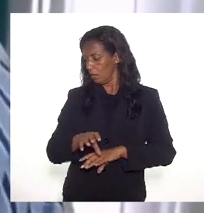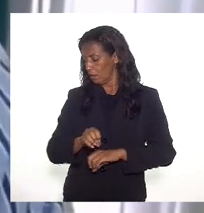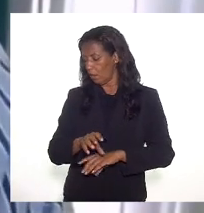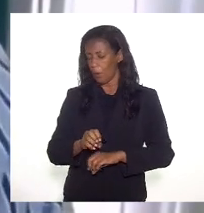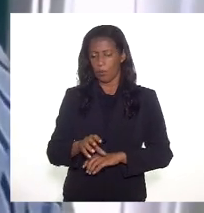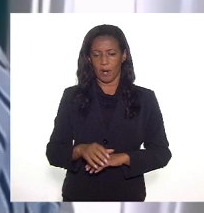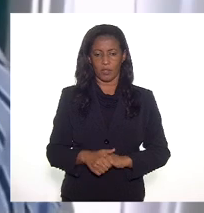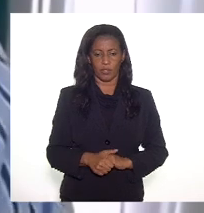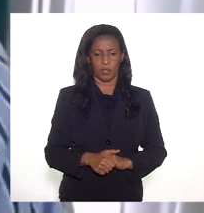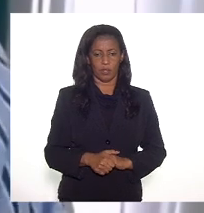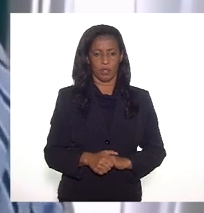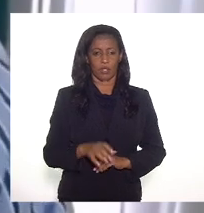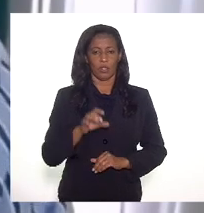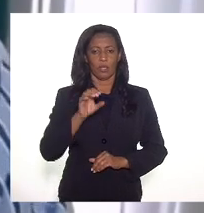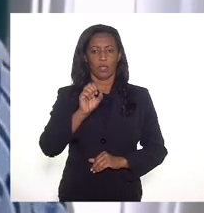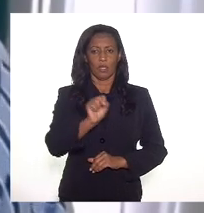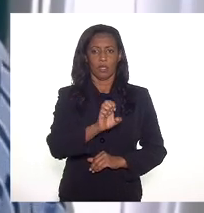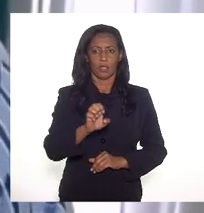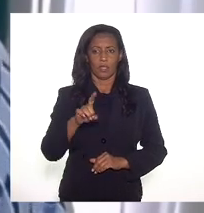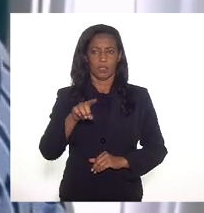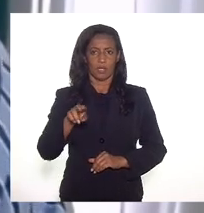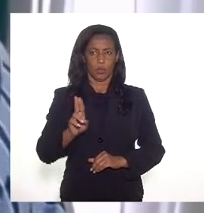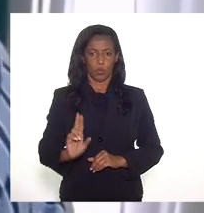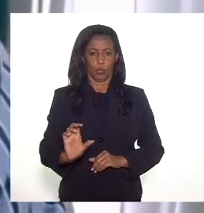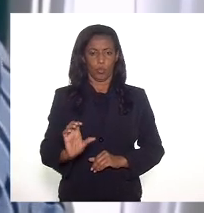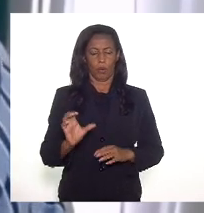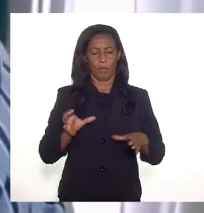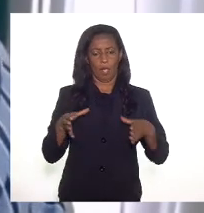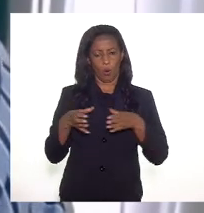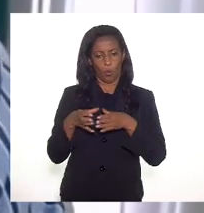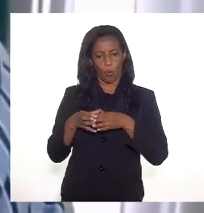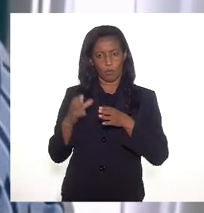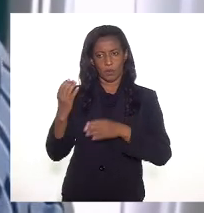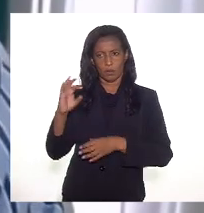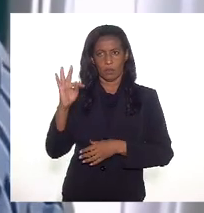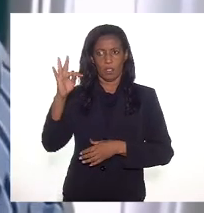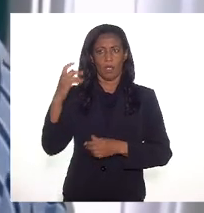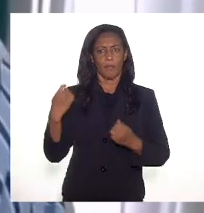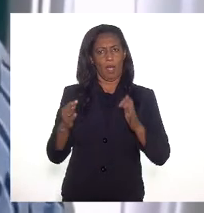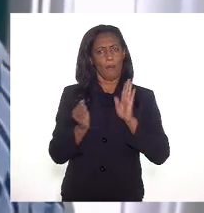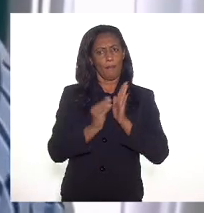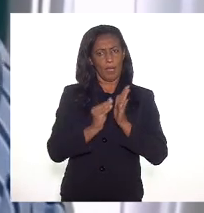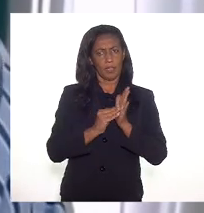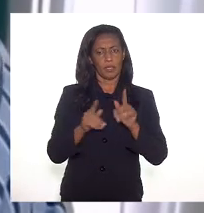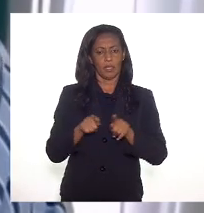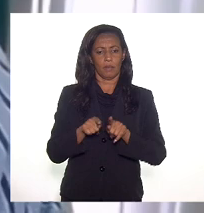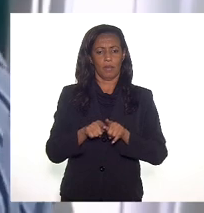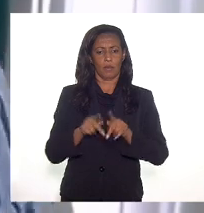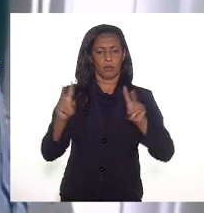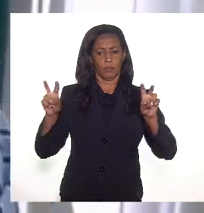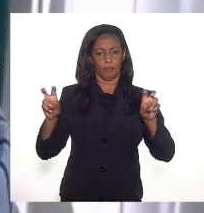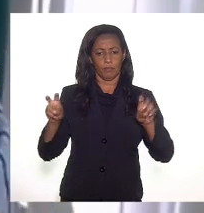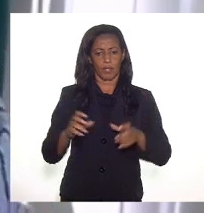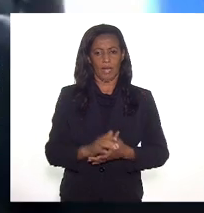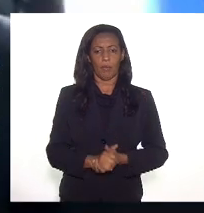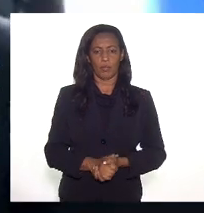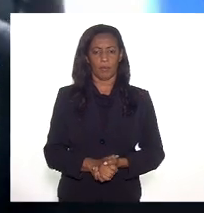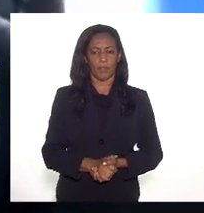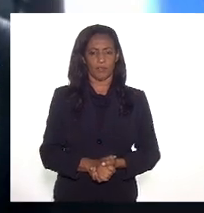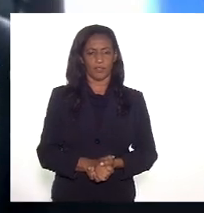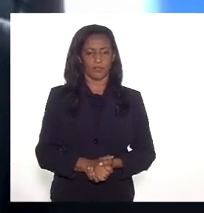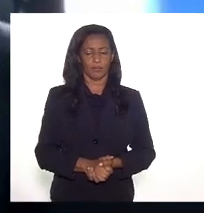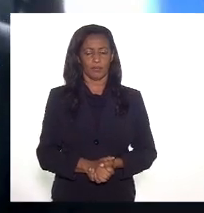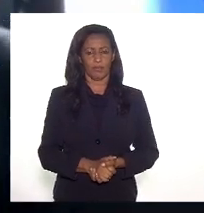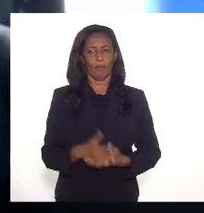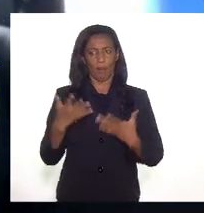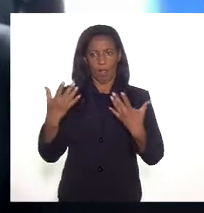às escolas da SEDUC. Por isso, eu queria pedir a Vossa Excelência que a Comissão de Ciência e Tecnologia também emitisse parecer sobre a matéria, por favor. Concedido o